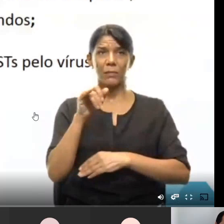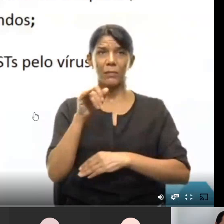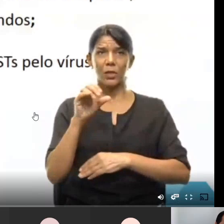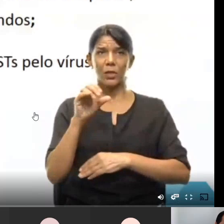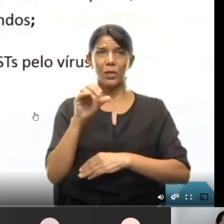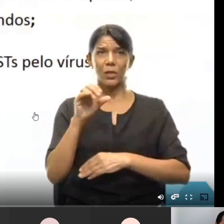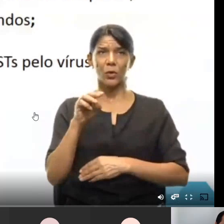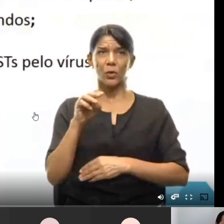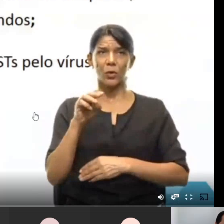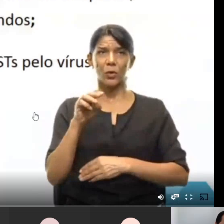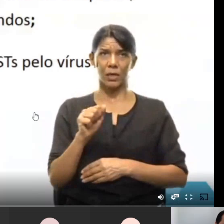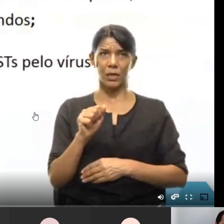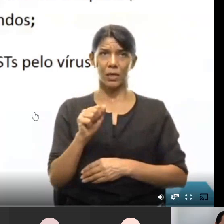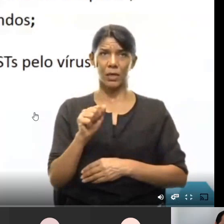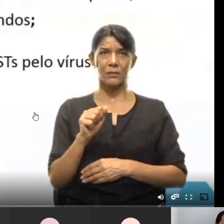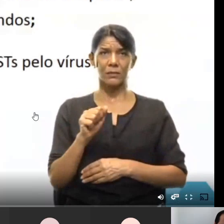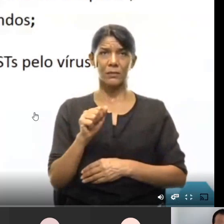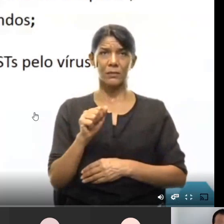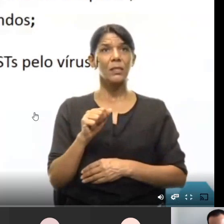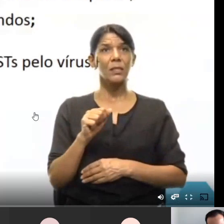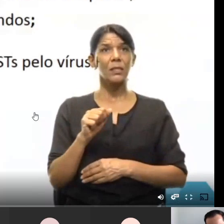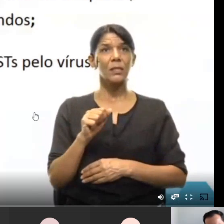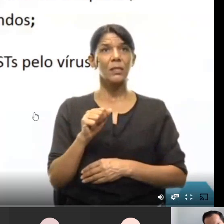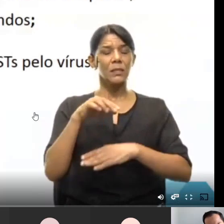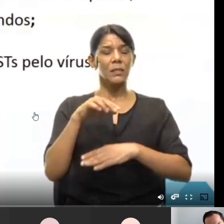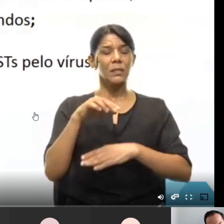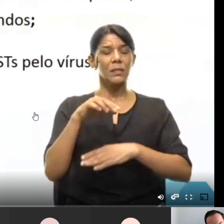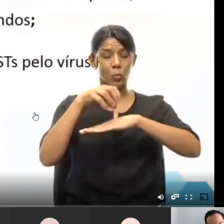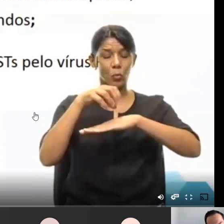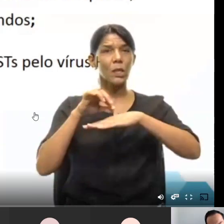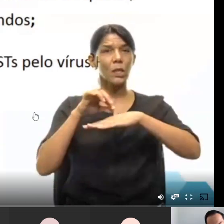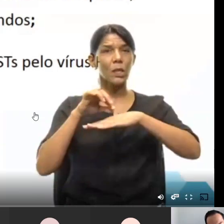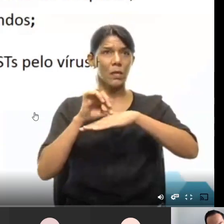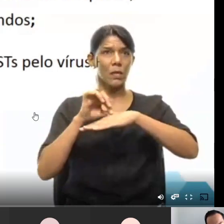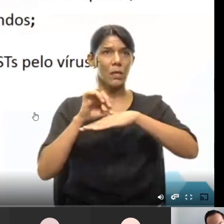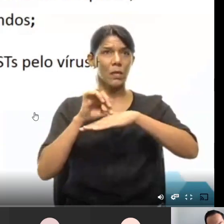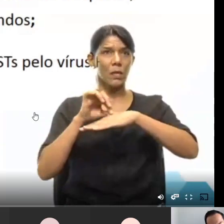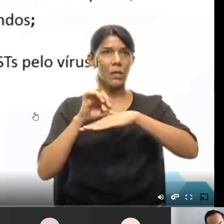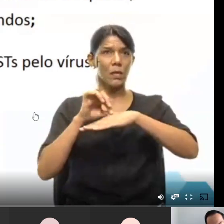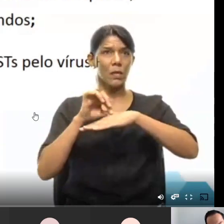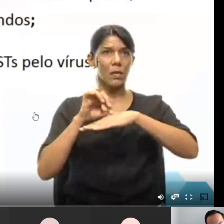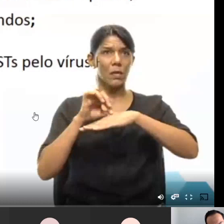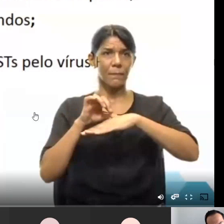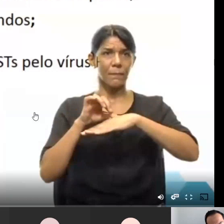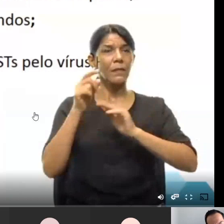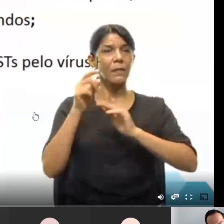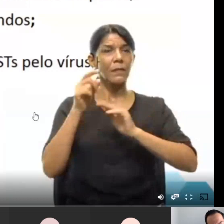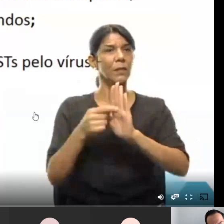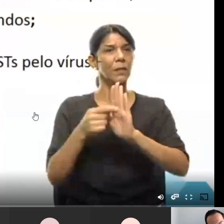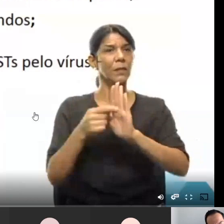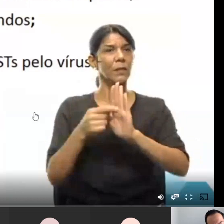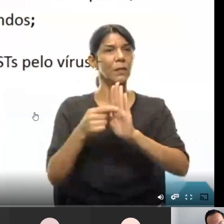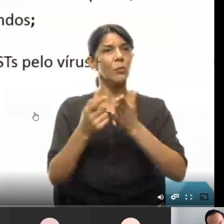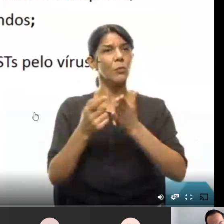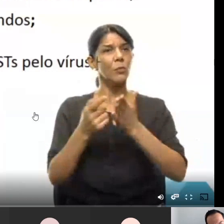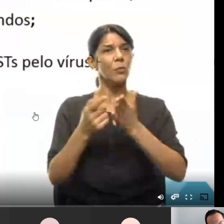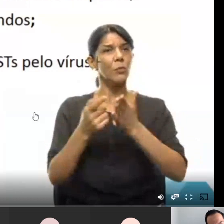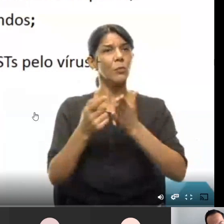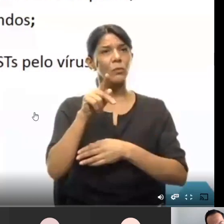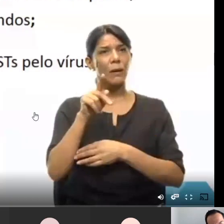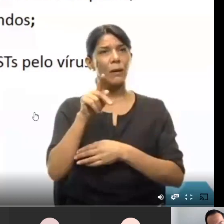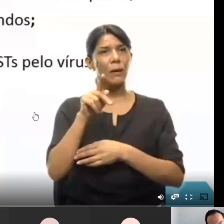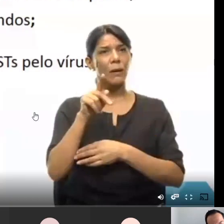oma, tumor benigno de pele, ok? Essa imagem demonstra muito bem um papiloma,